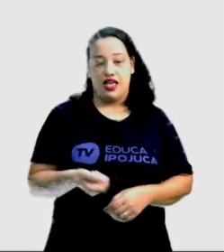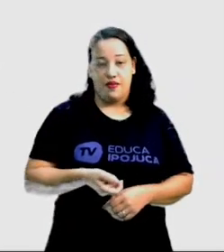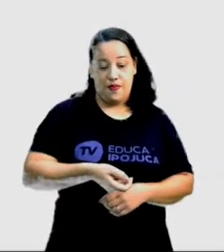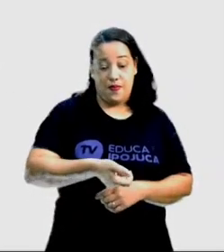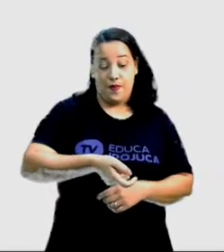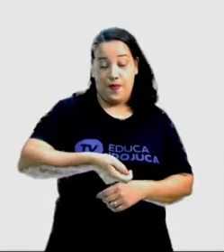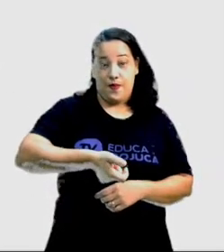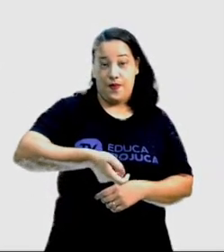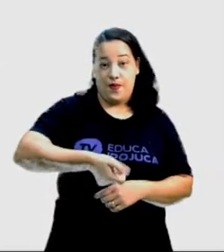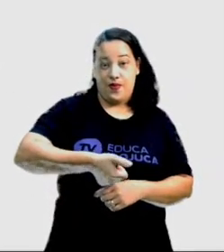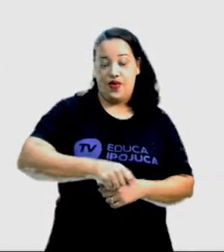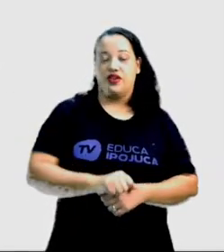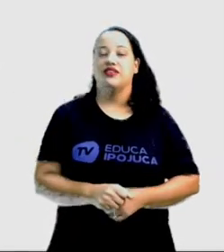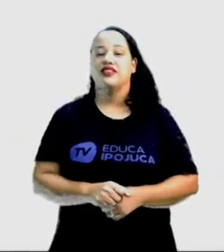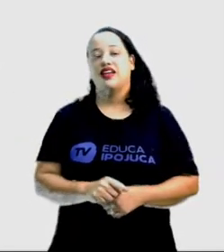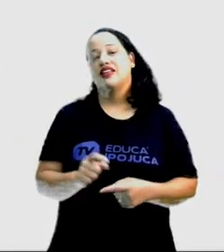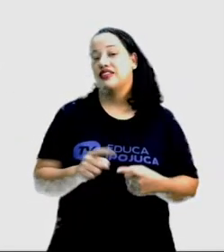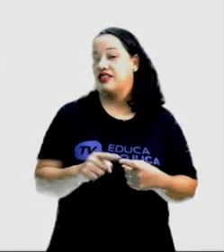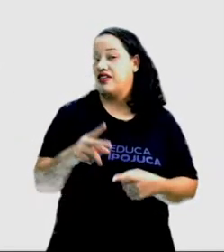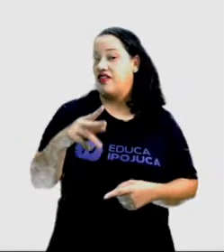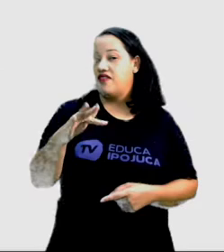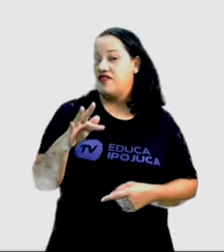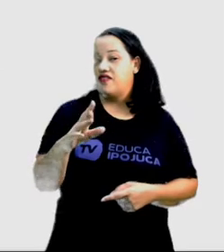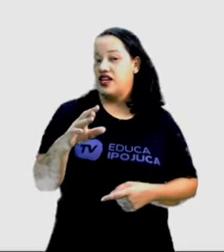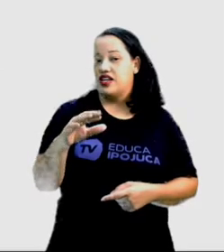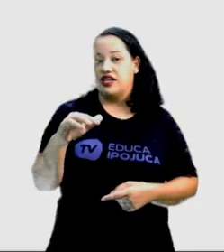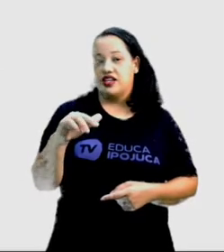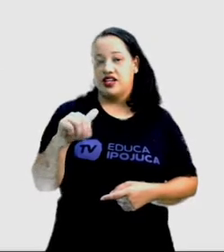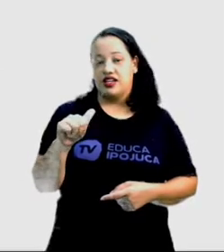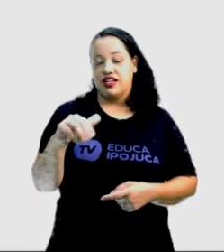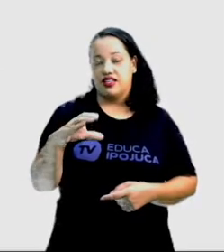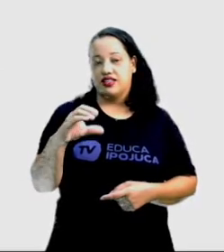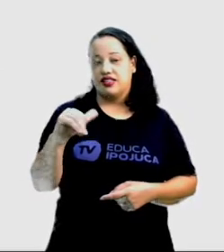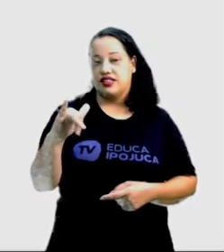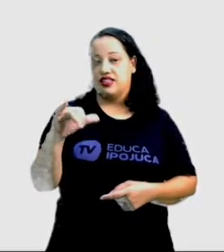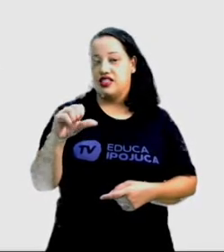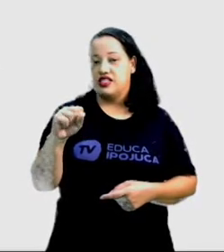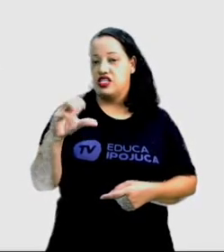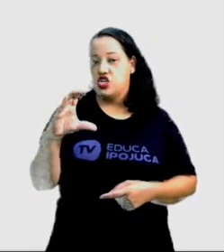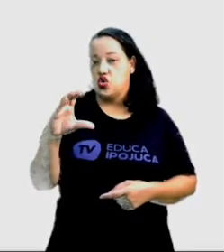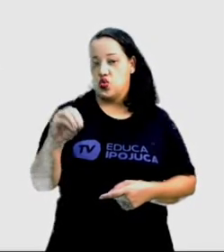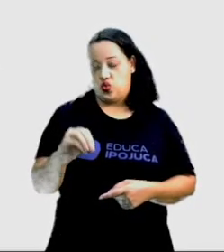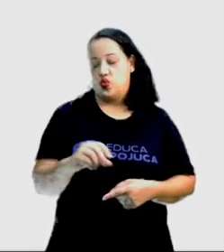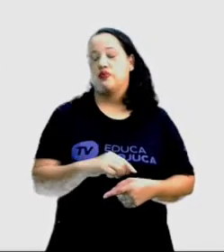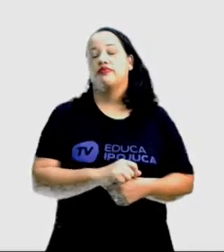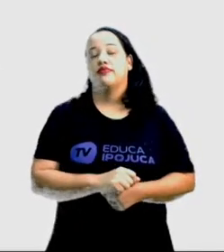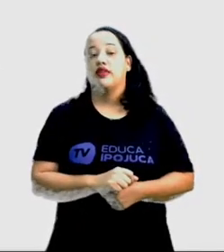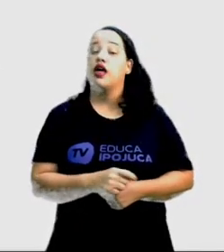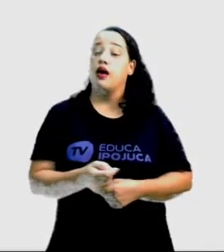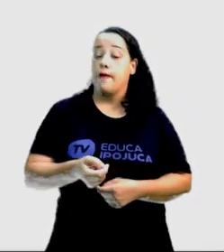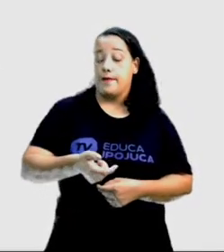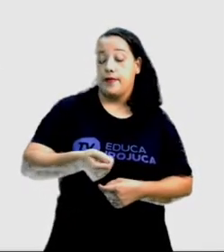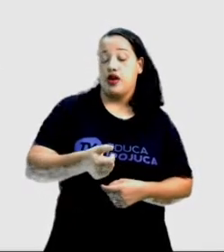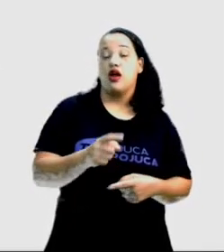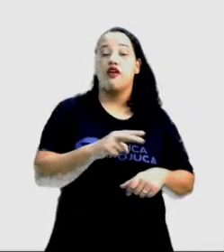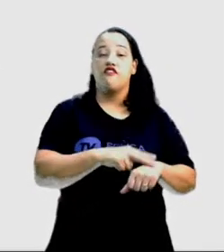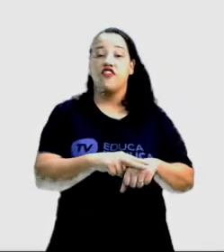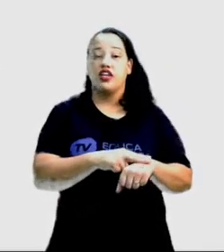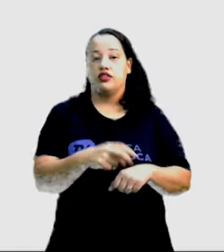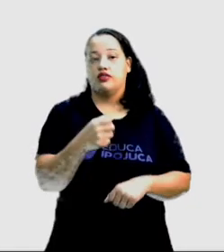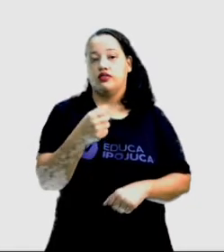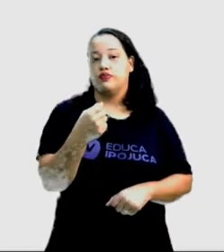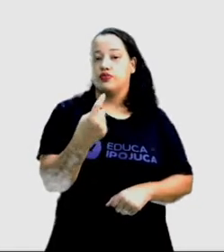gude de Francisco. Quantas bolinhas verdes e azuis? Nós temos quantas bolinhas verdes?